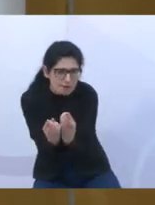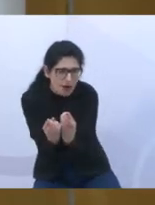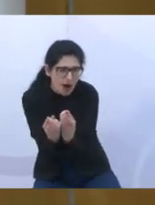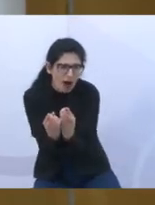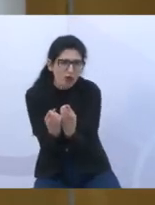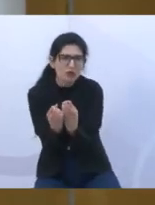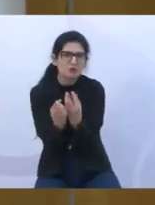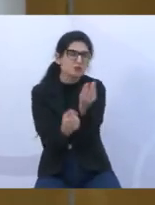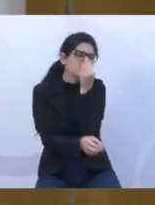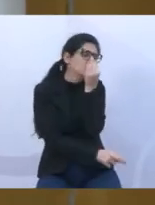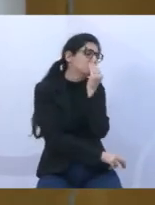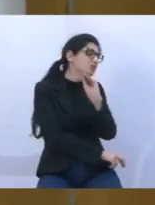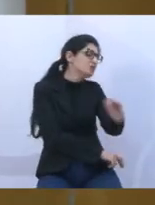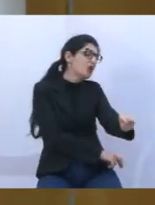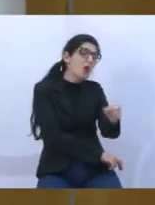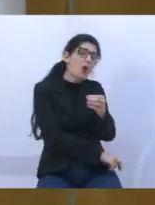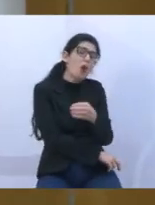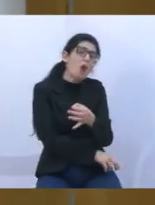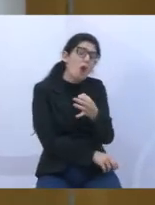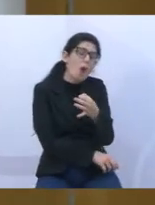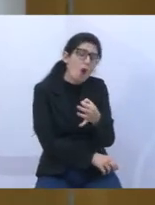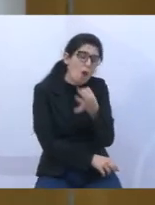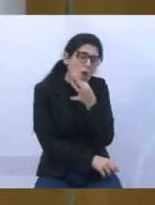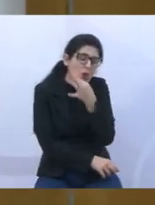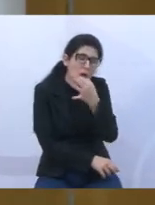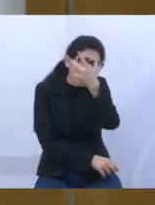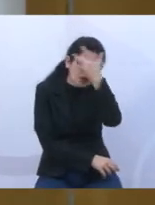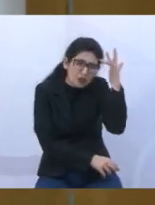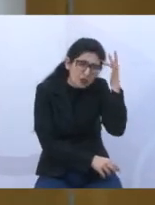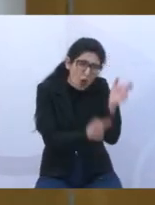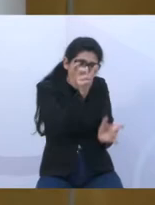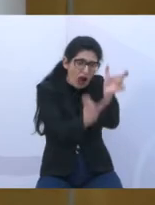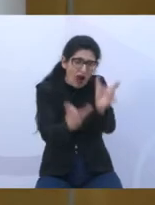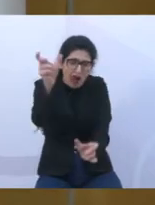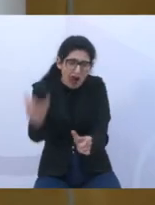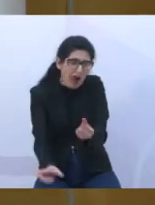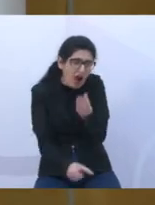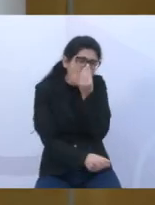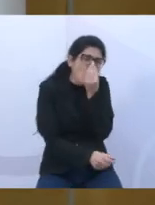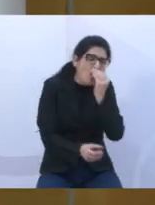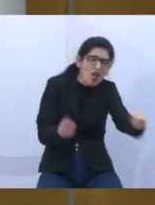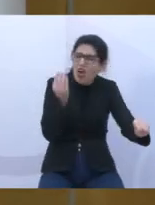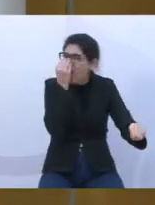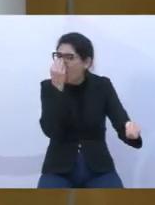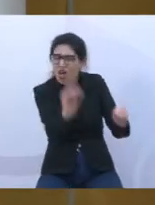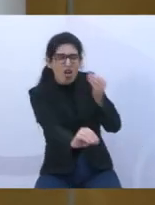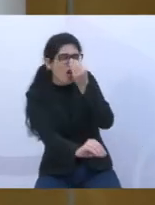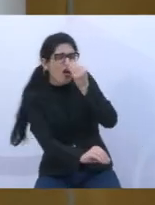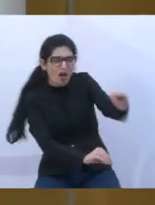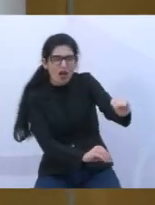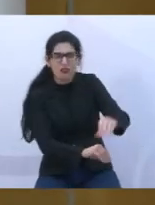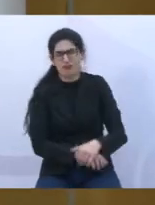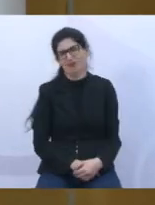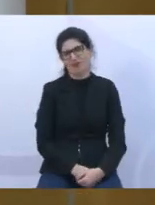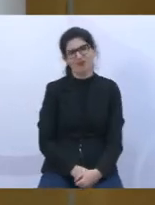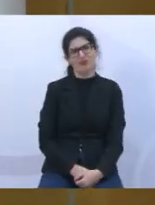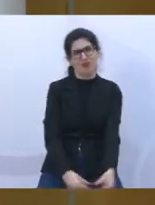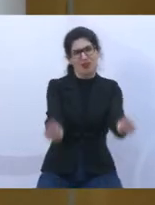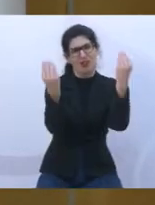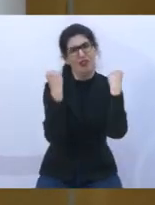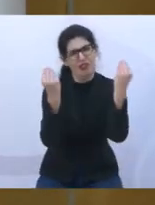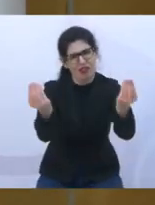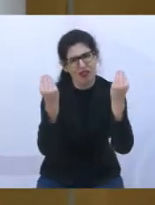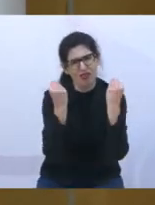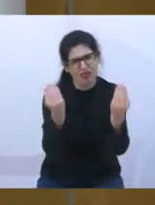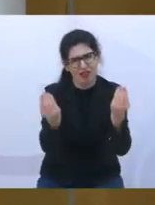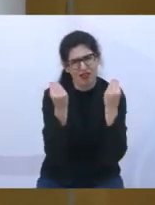elegeu gestor precisa ser validada é a sua opinião um governo participativo